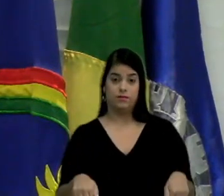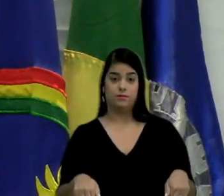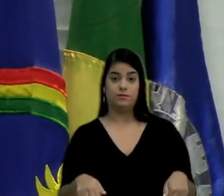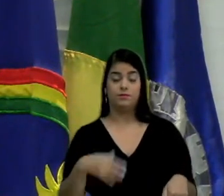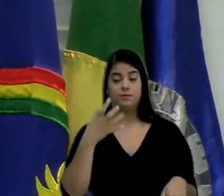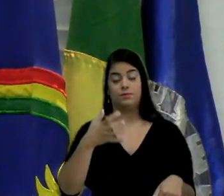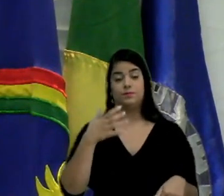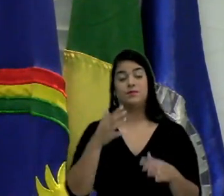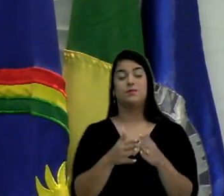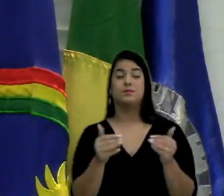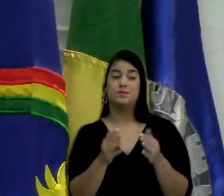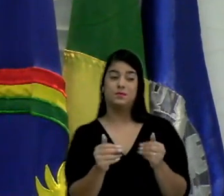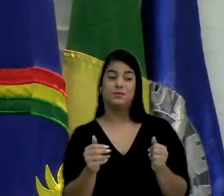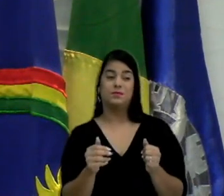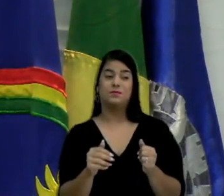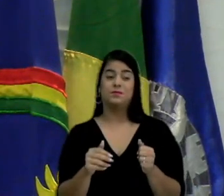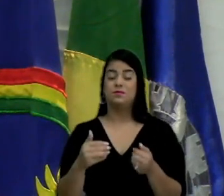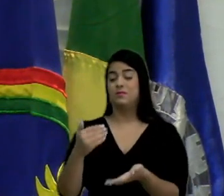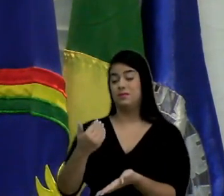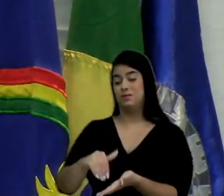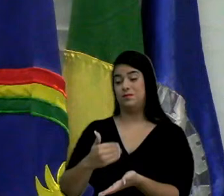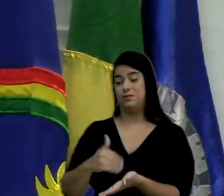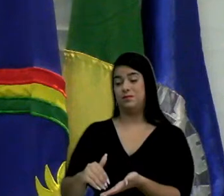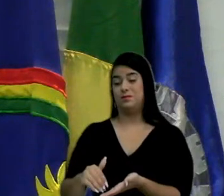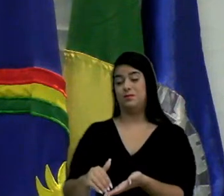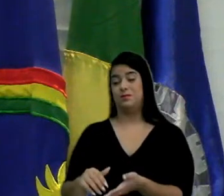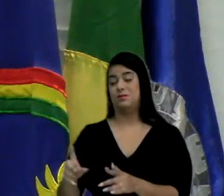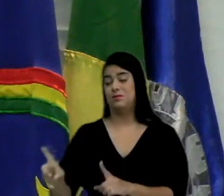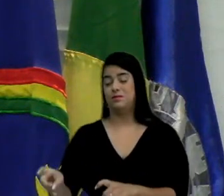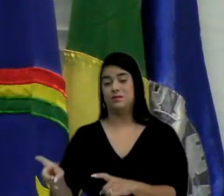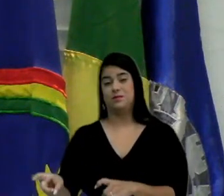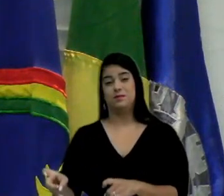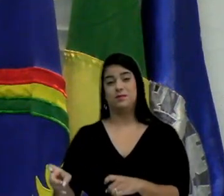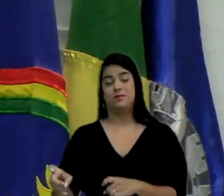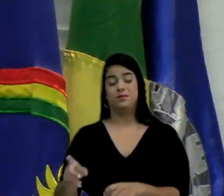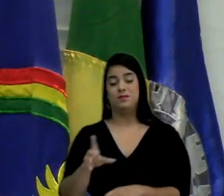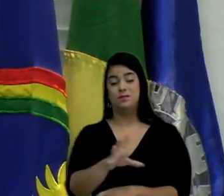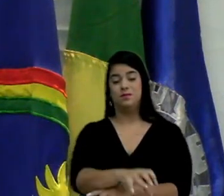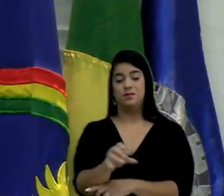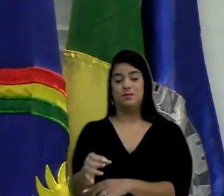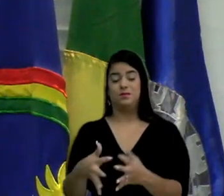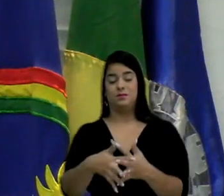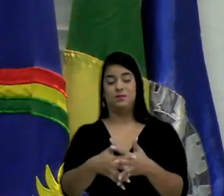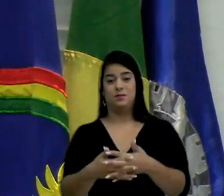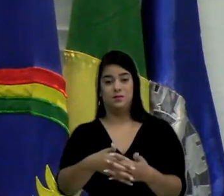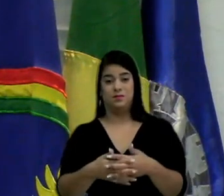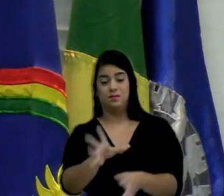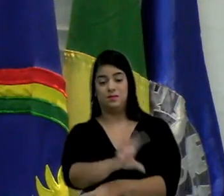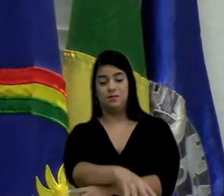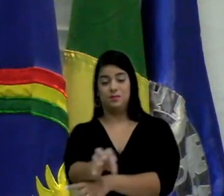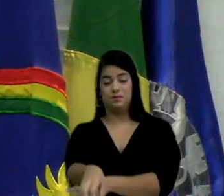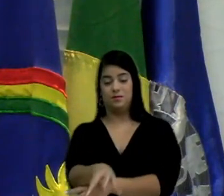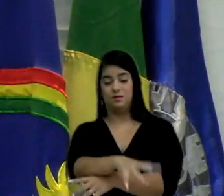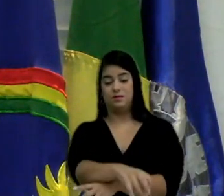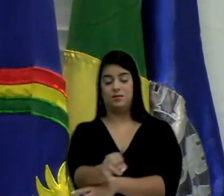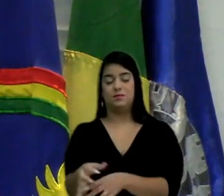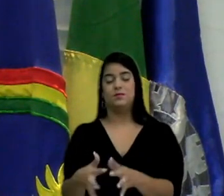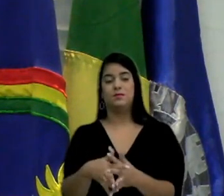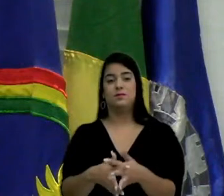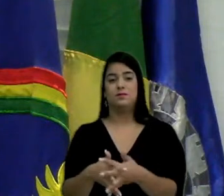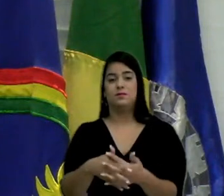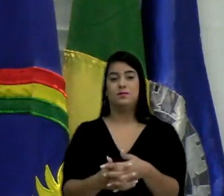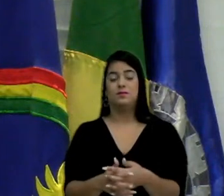que bote a máquina ali nas estradas do riachão Riachão de baixo mas não só na principal mas também